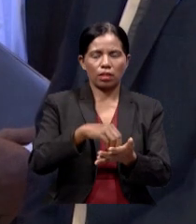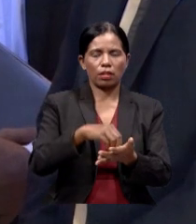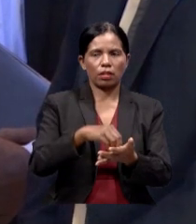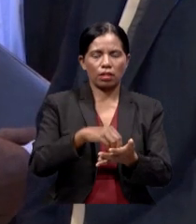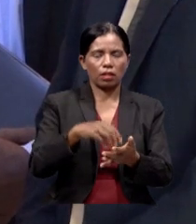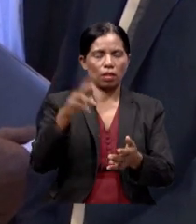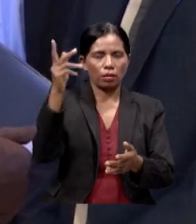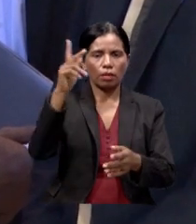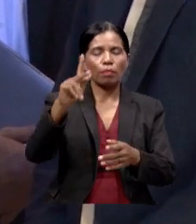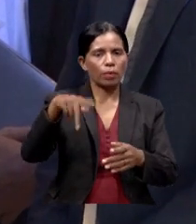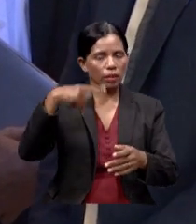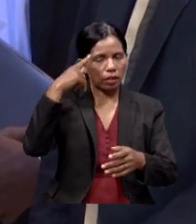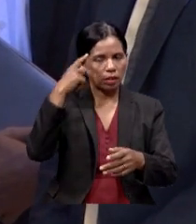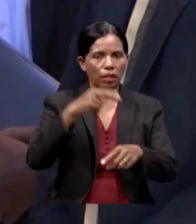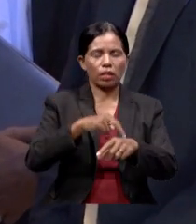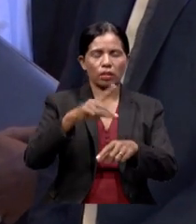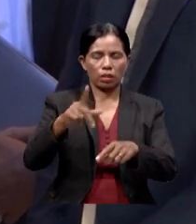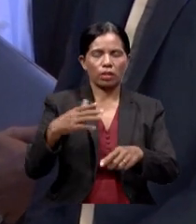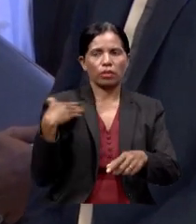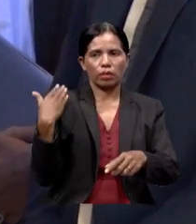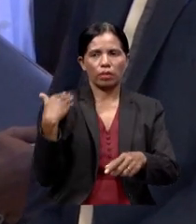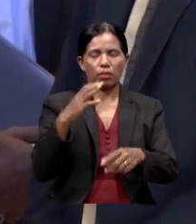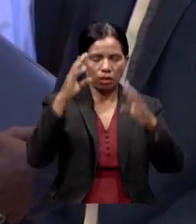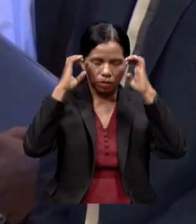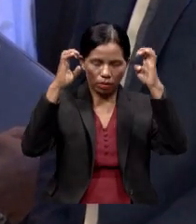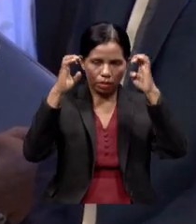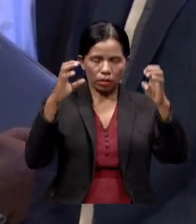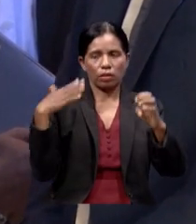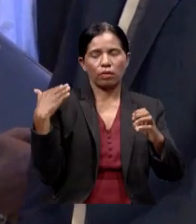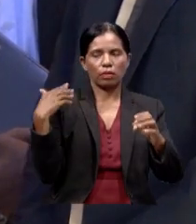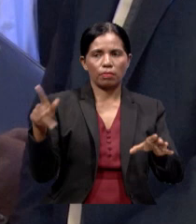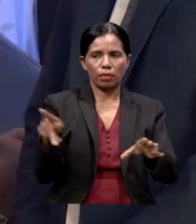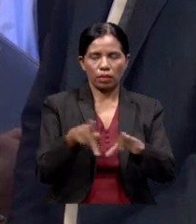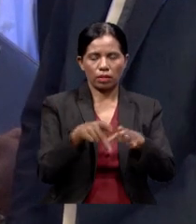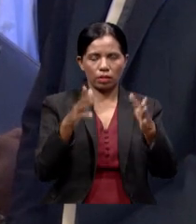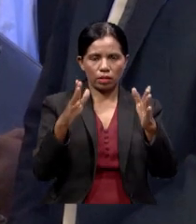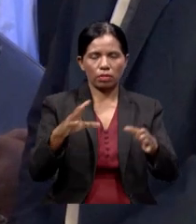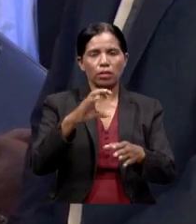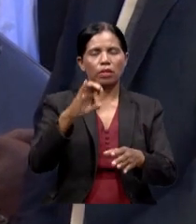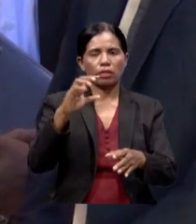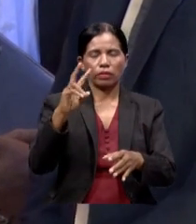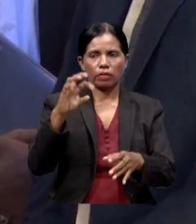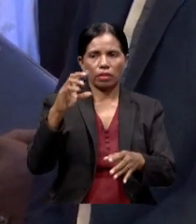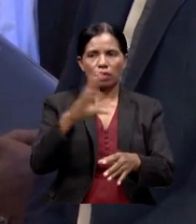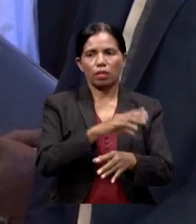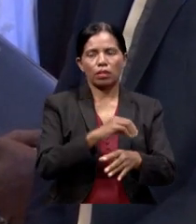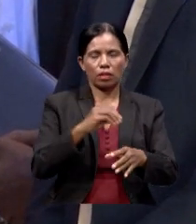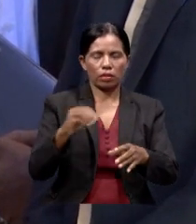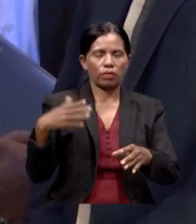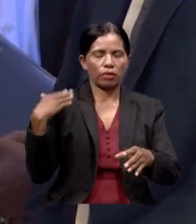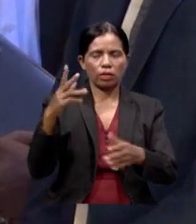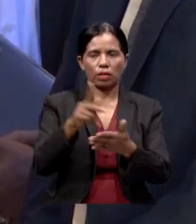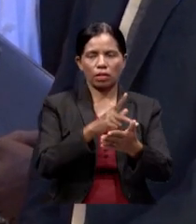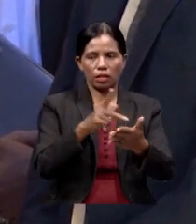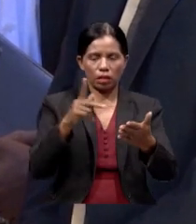política nacional de juventude, mecanismo de juventude e educação, juventude e participação cívica, juventude e crime e violência, emprego